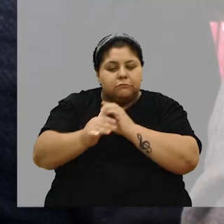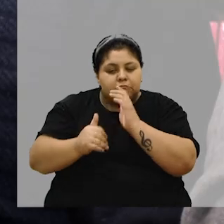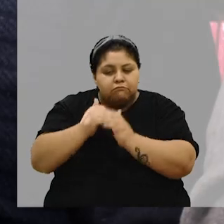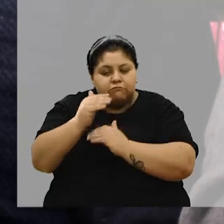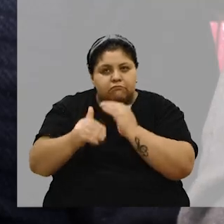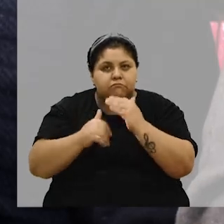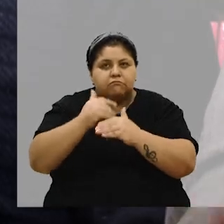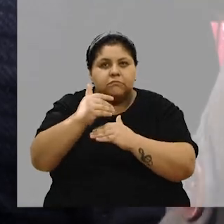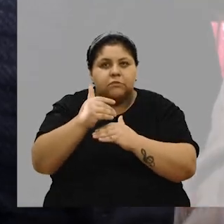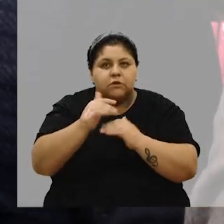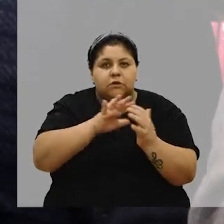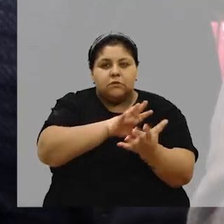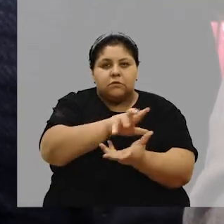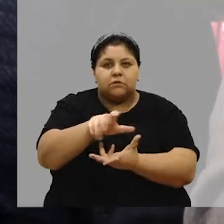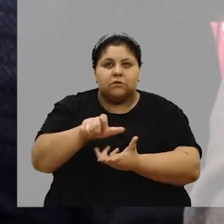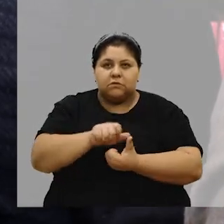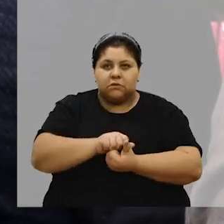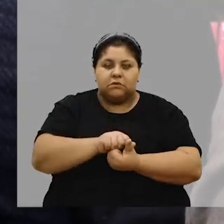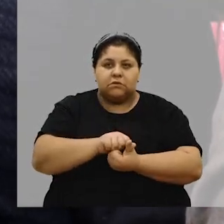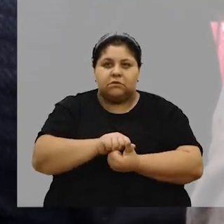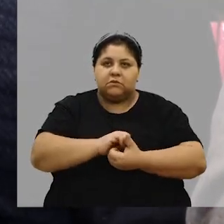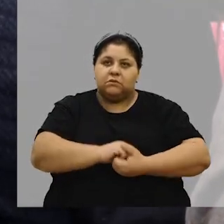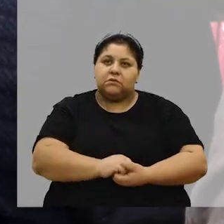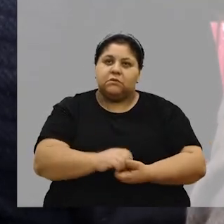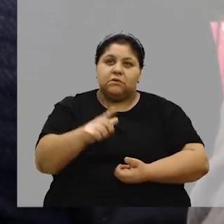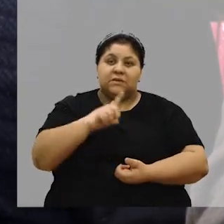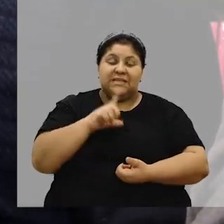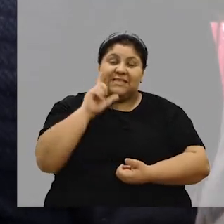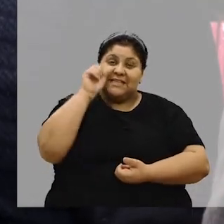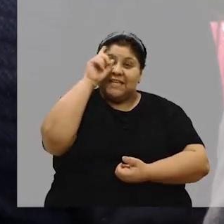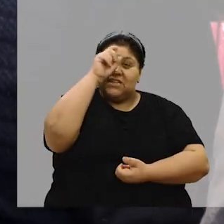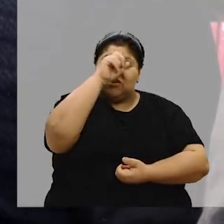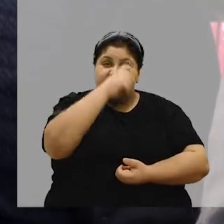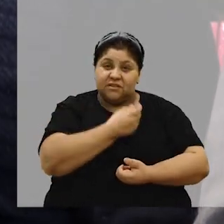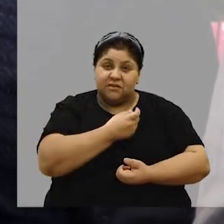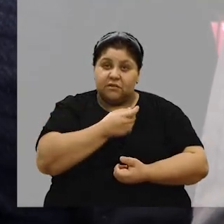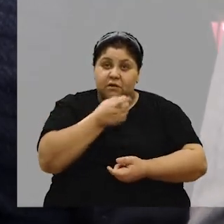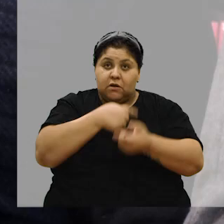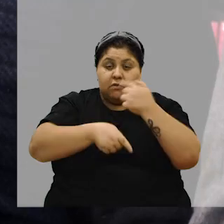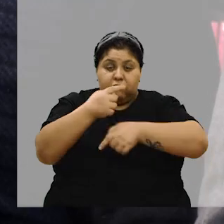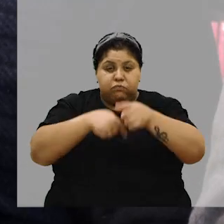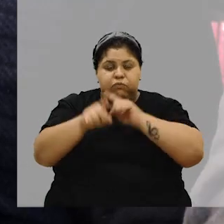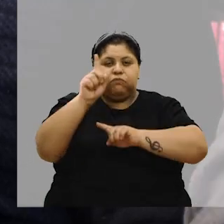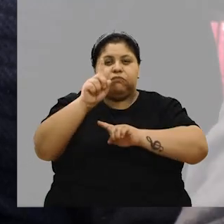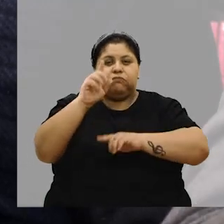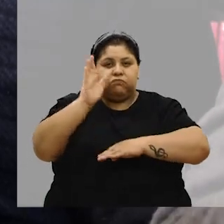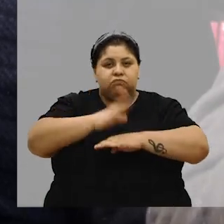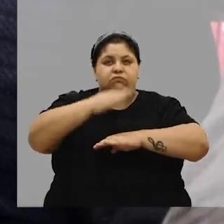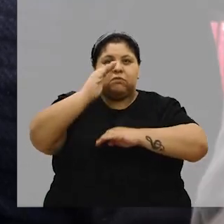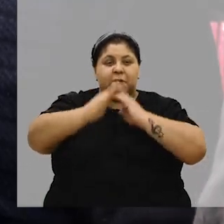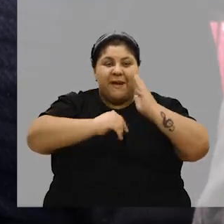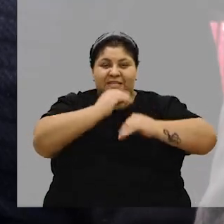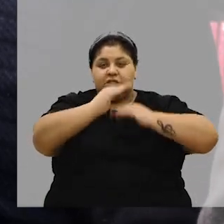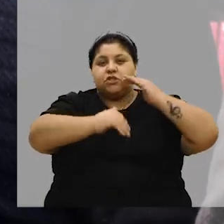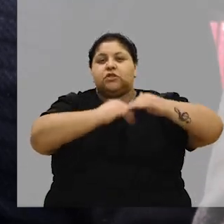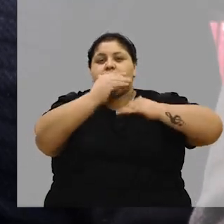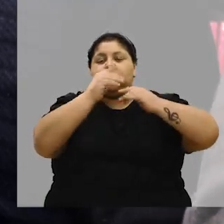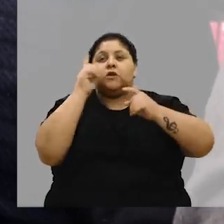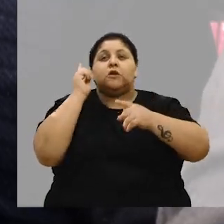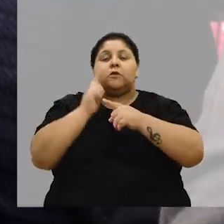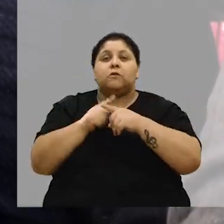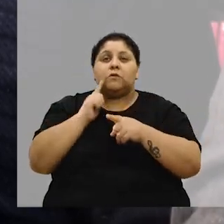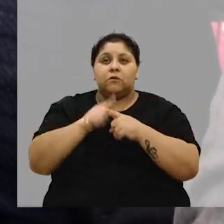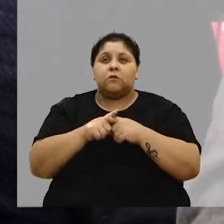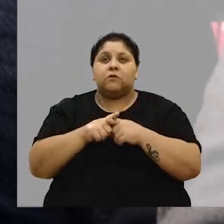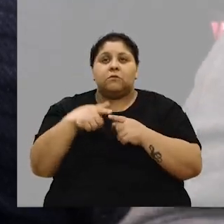sociedades ao longo no planeta. Aquelas que têm dificuldades a superar são aquelas que mais